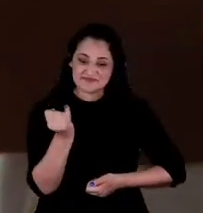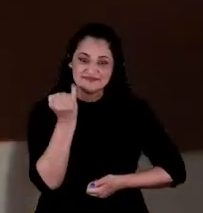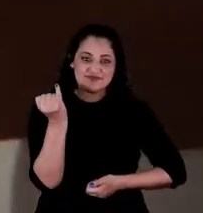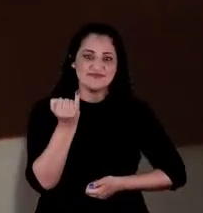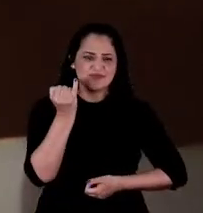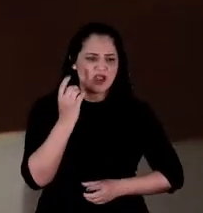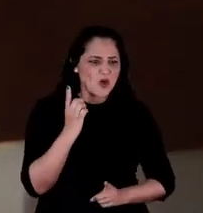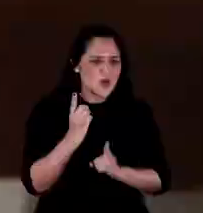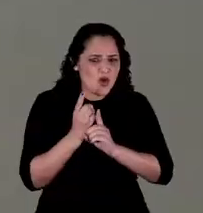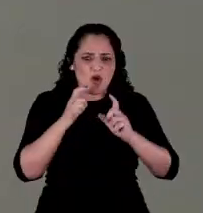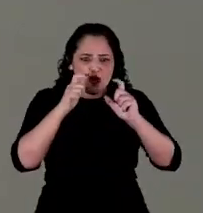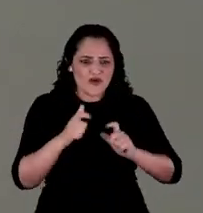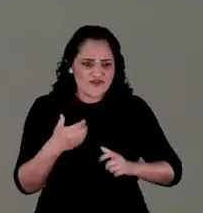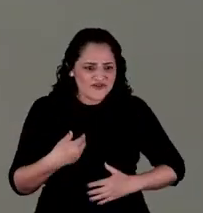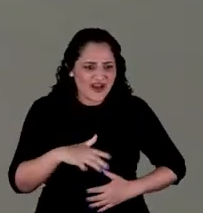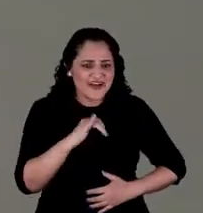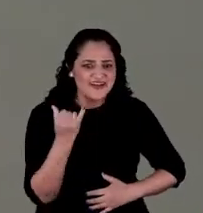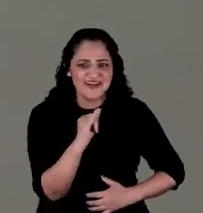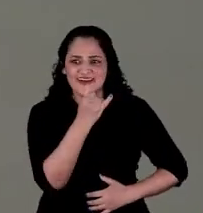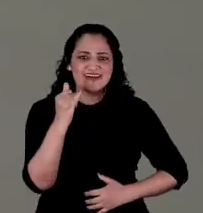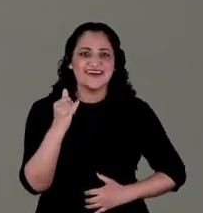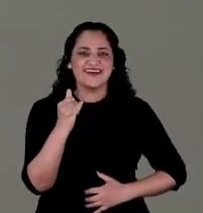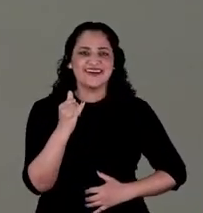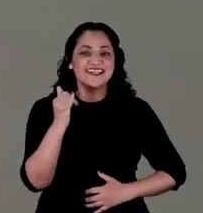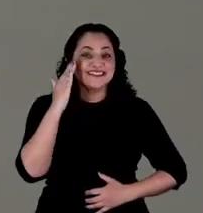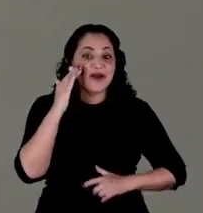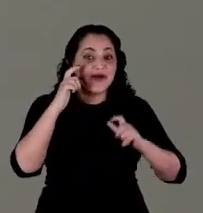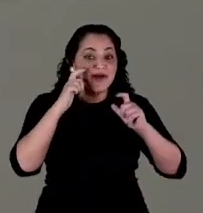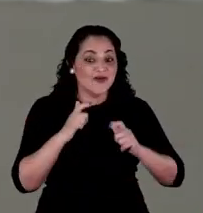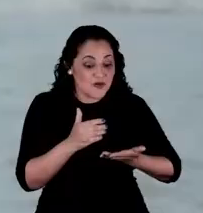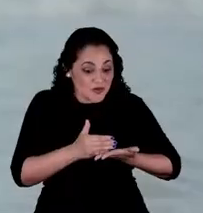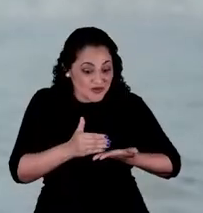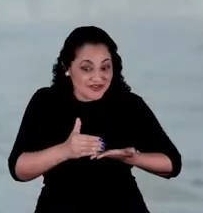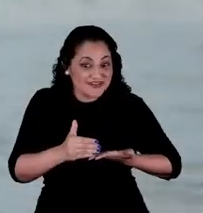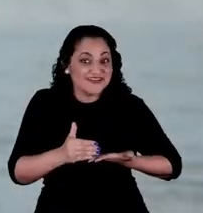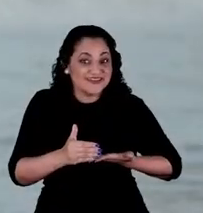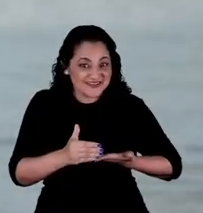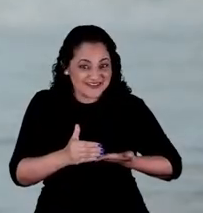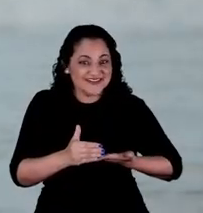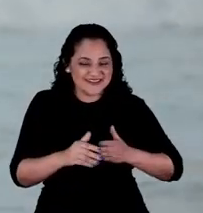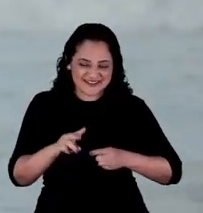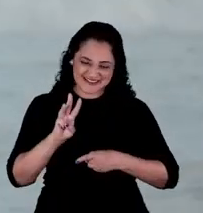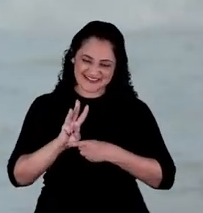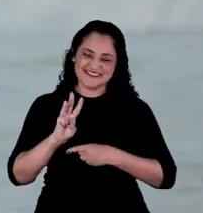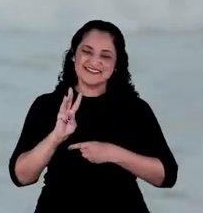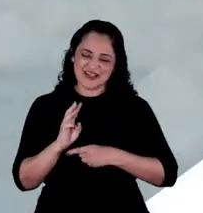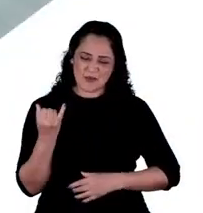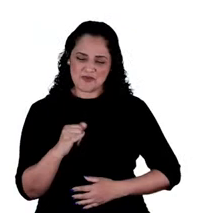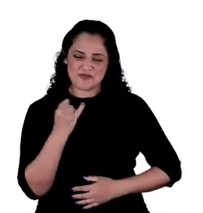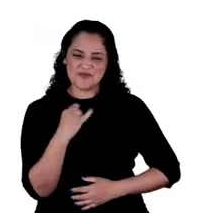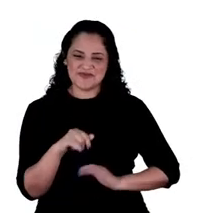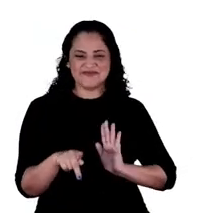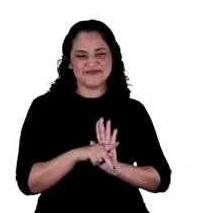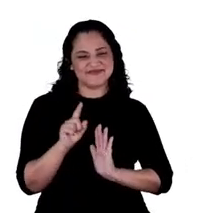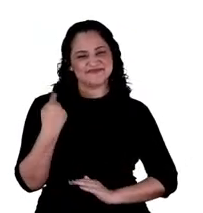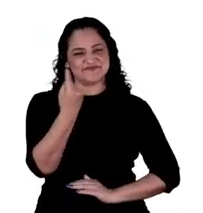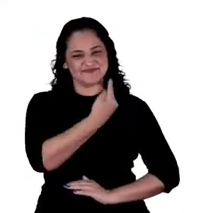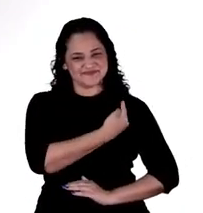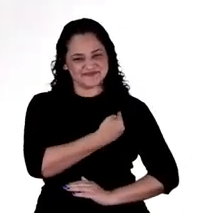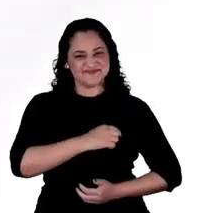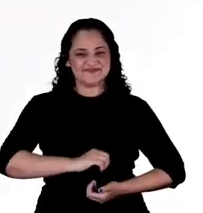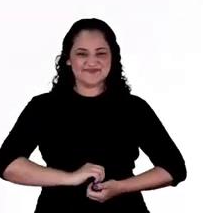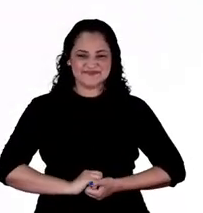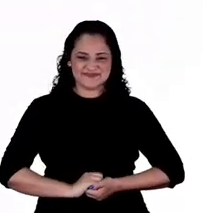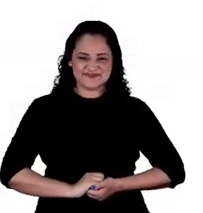e tão importante quanto descobrir para onde ela vai saber de onde ela vem Shell energia